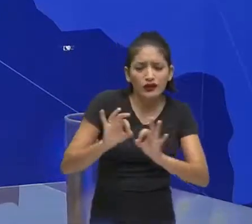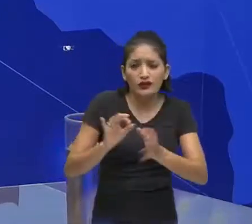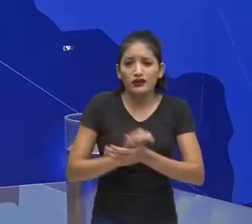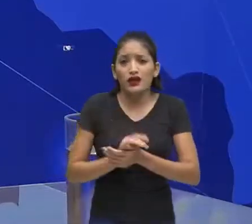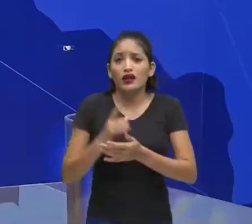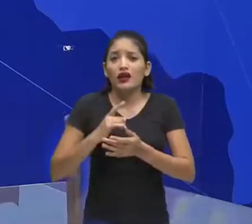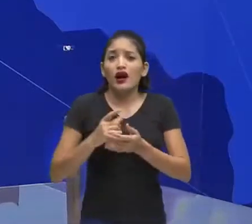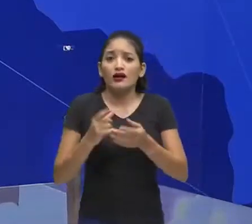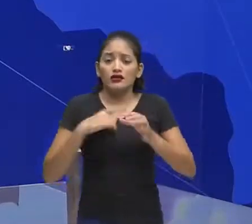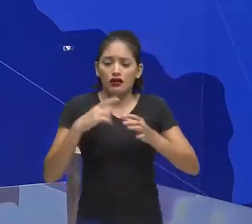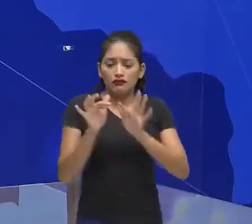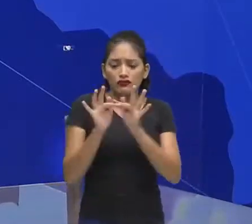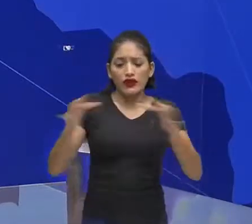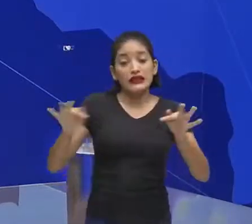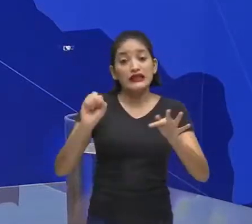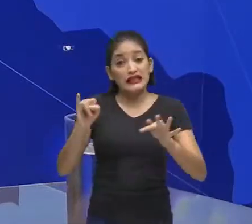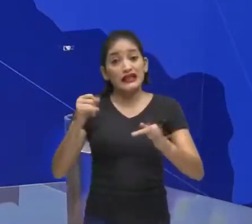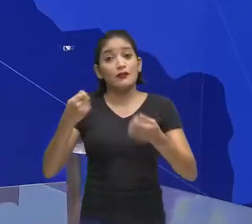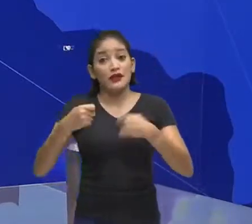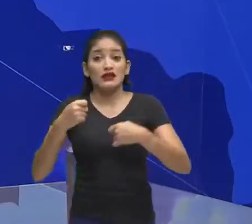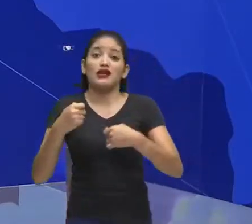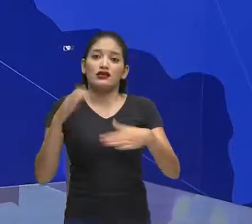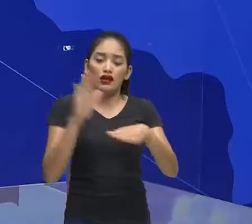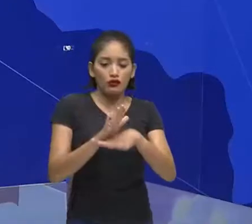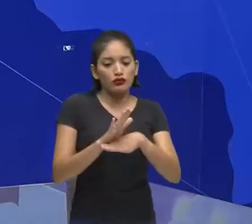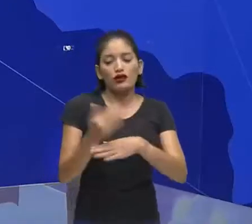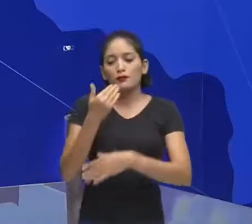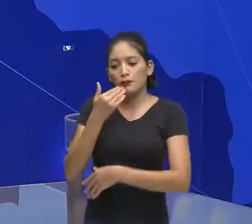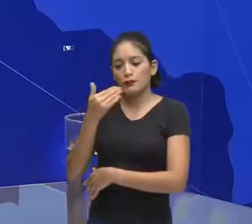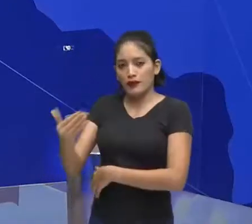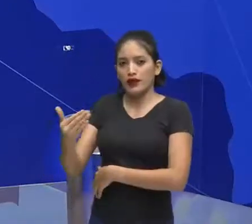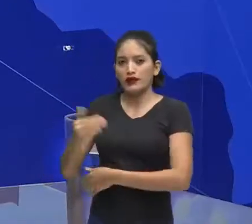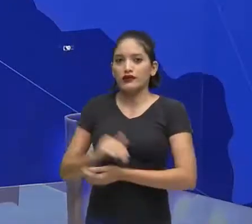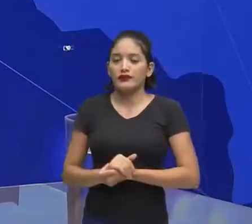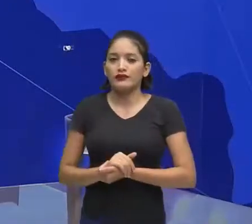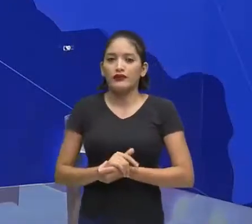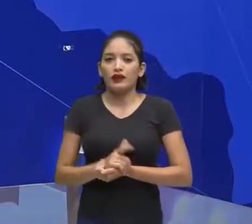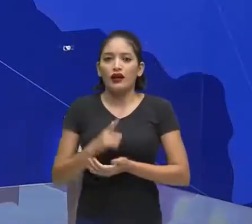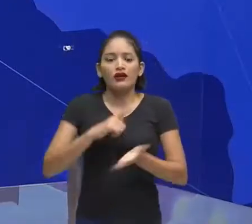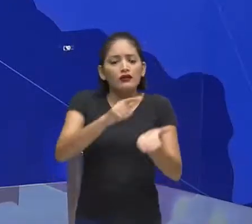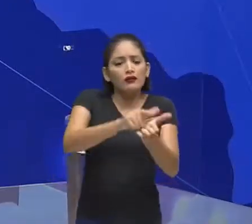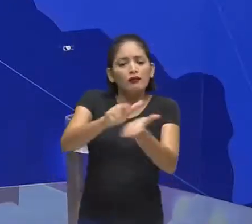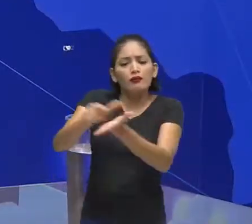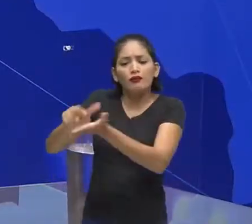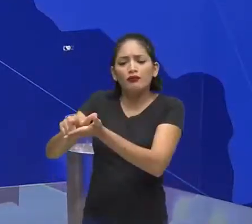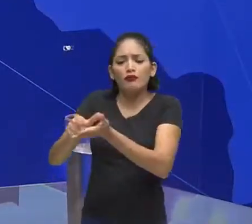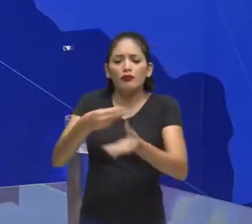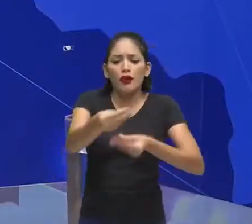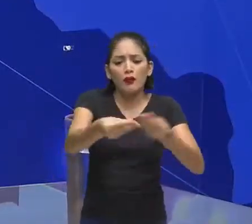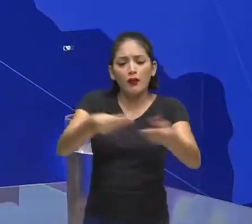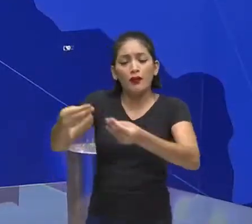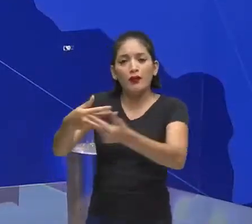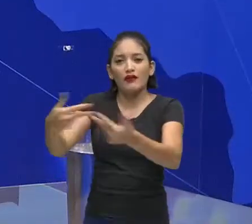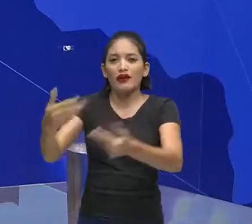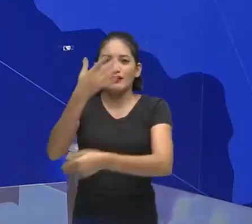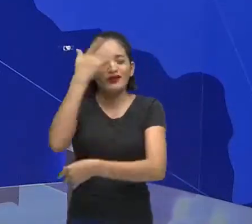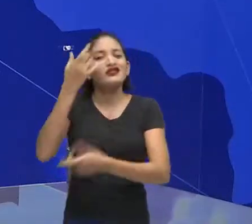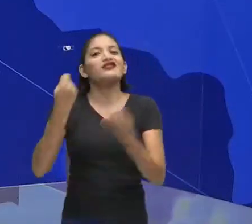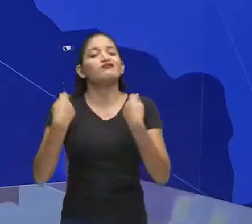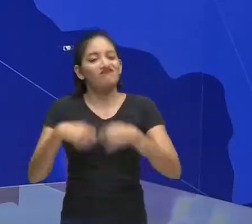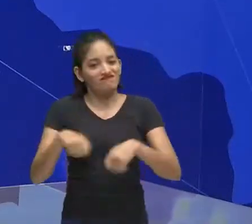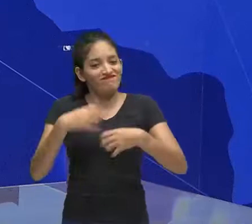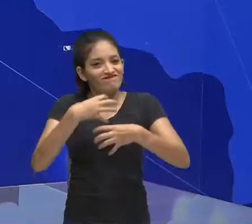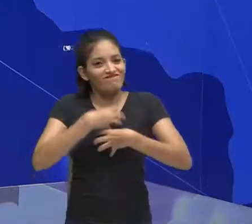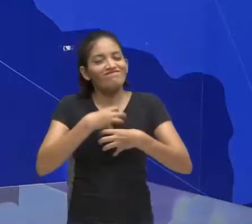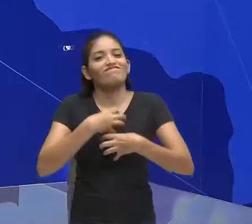peça, né? Se você precisar, peça ajuda. E isso chegou à mão de pessoas que naquele momento também precisavam dessa palavra, que